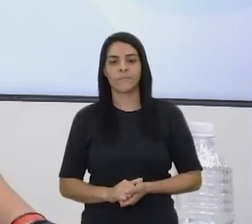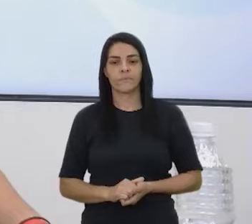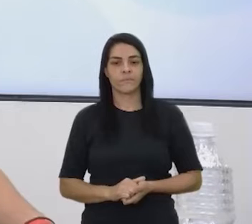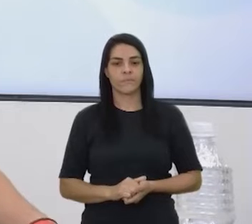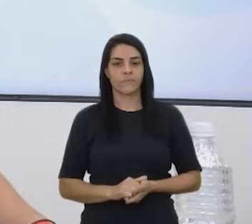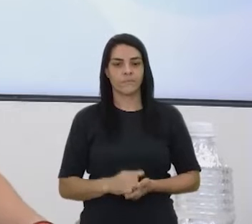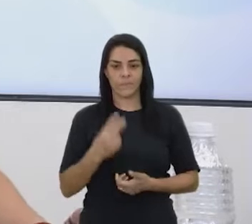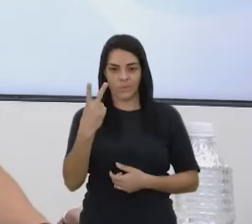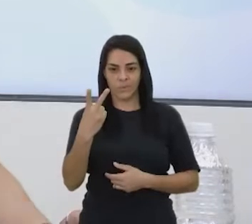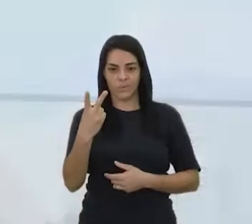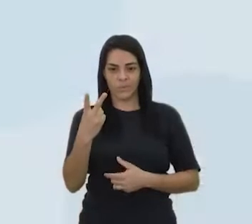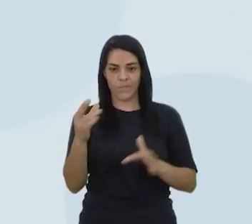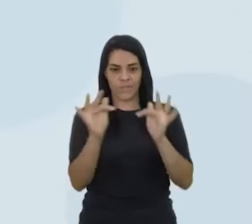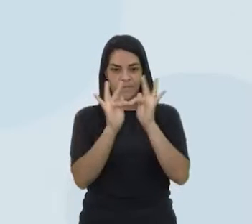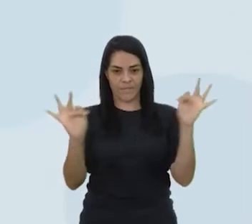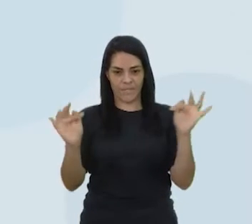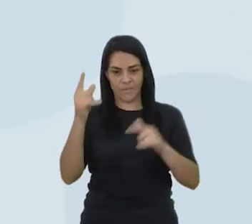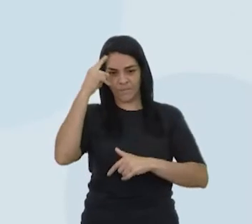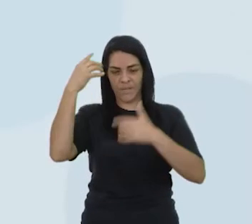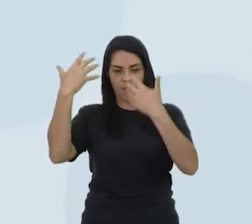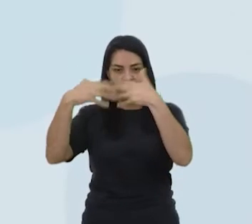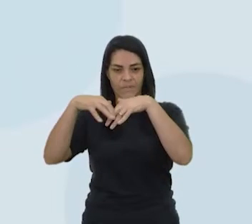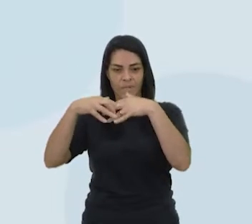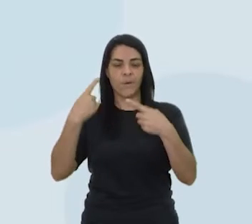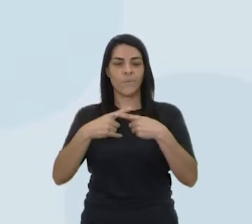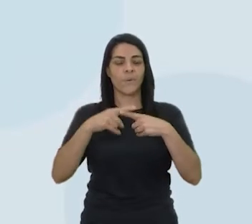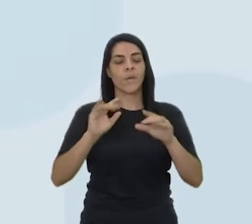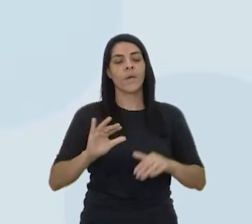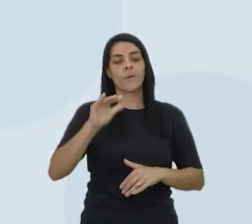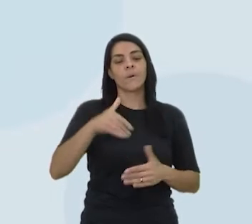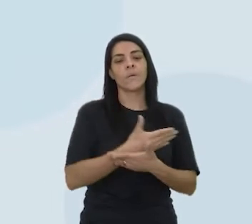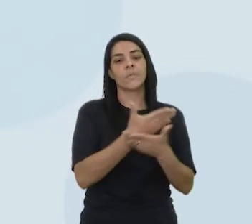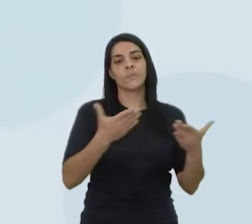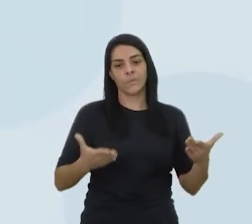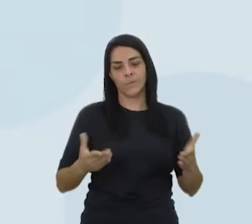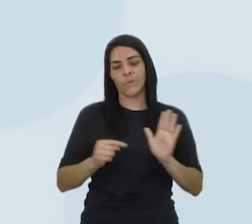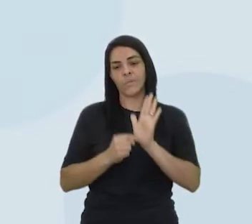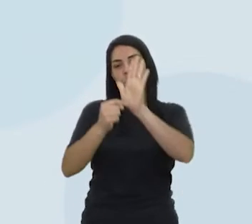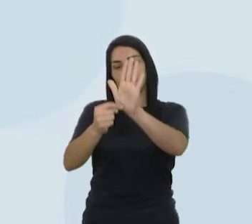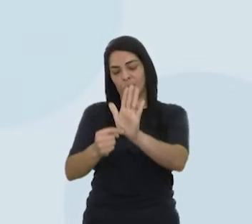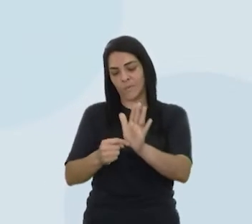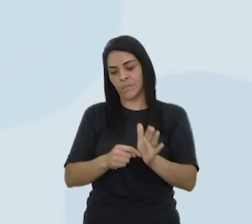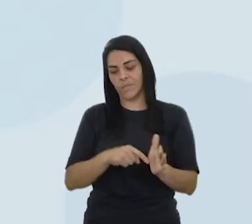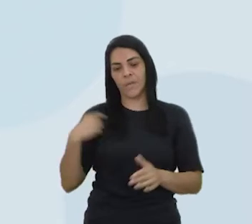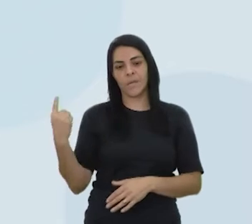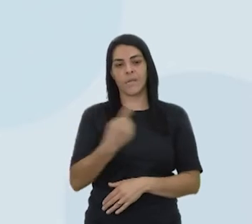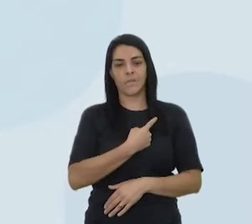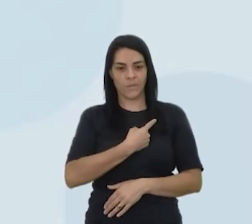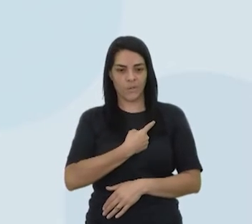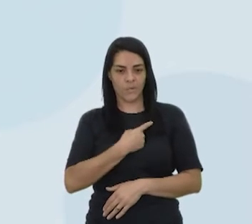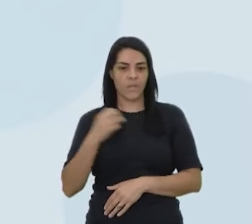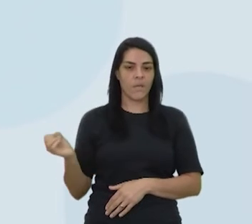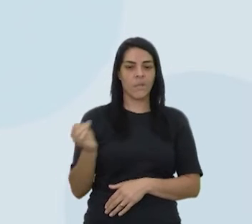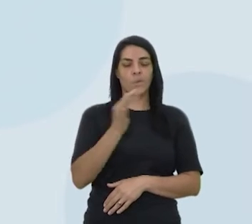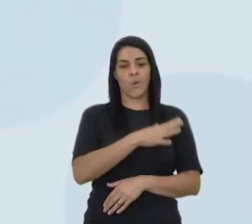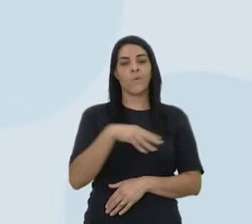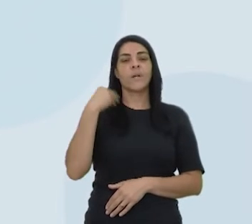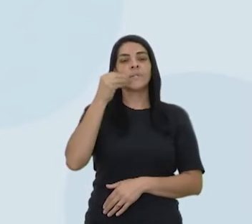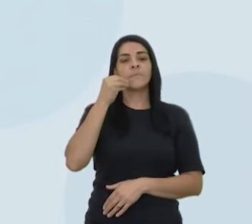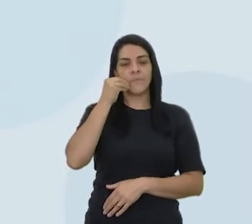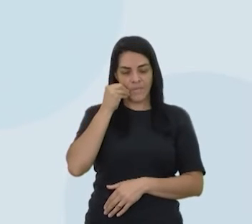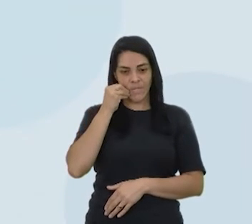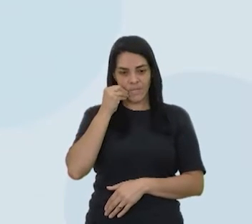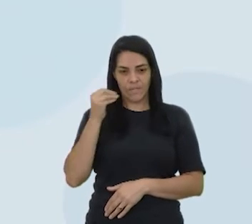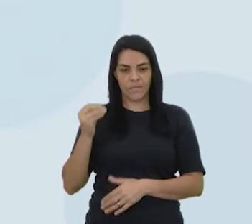aqui duas frases para reflexão porque quando a gente é apresentada experiências ao novo ano a uma nova possibilidade de